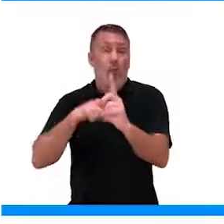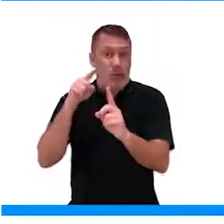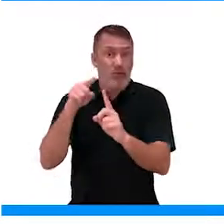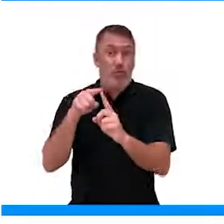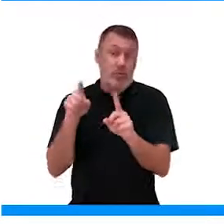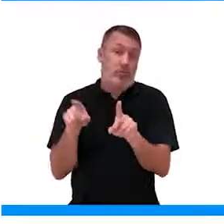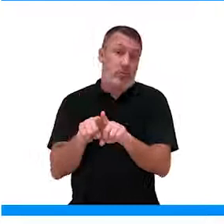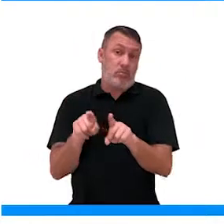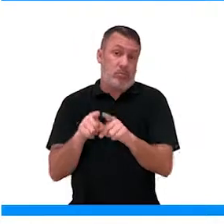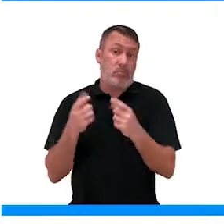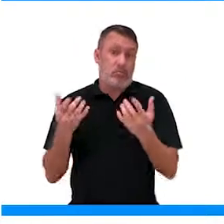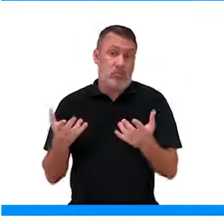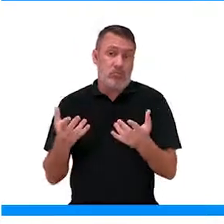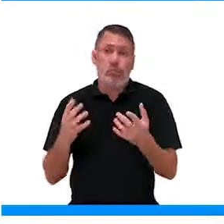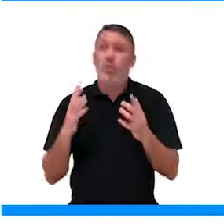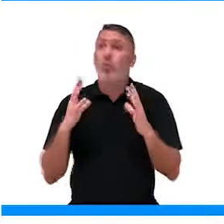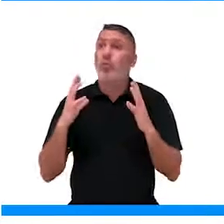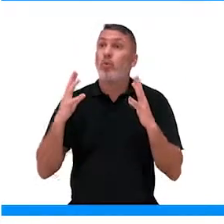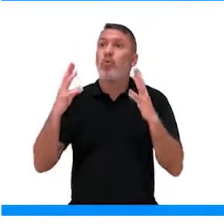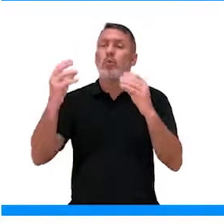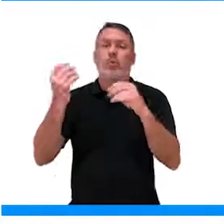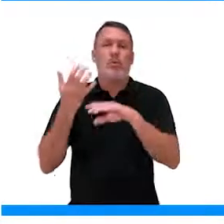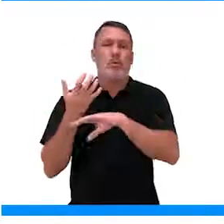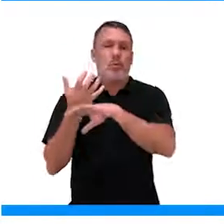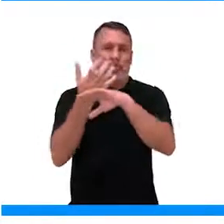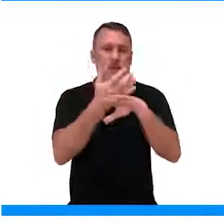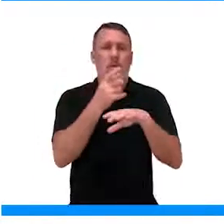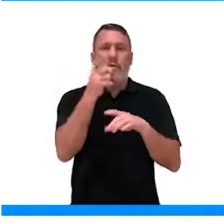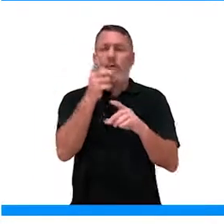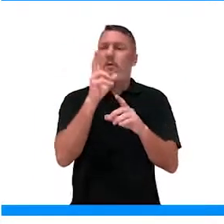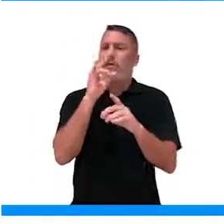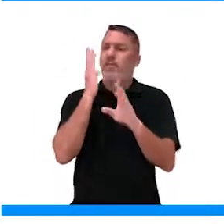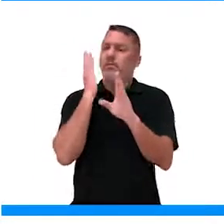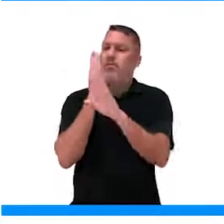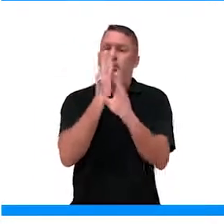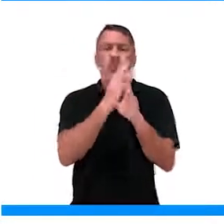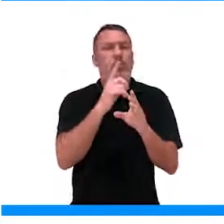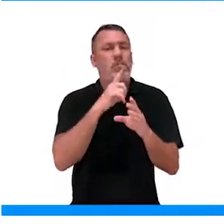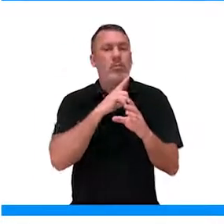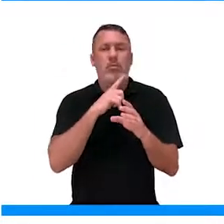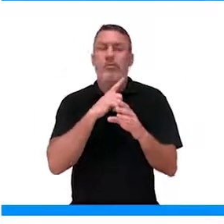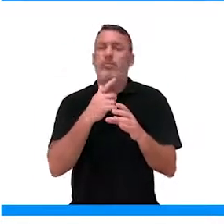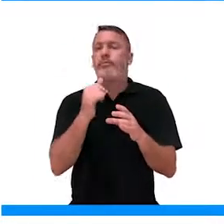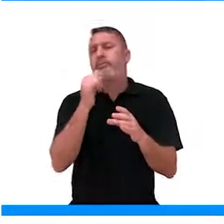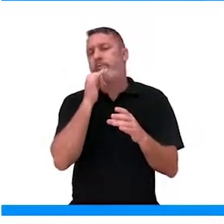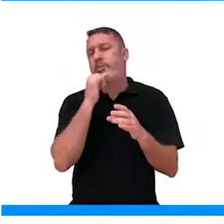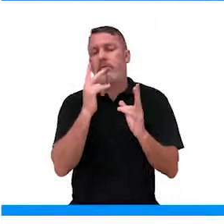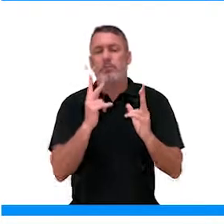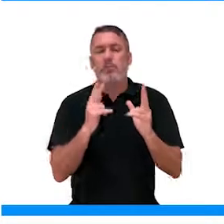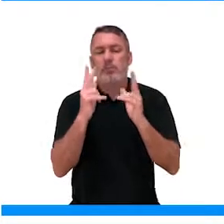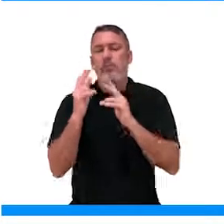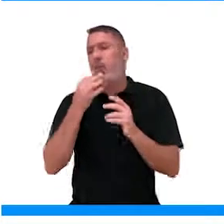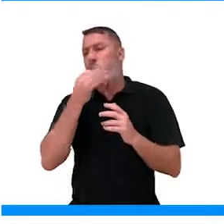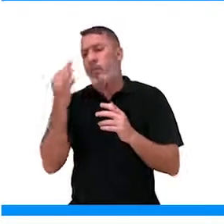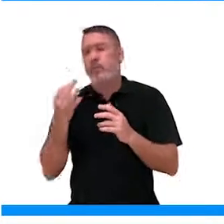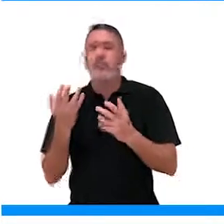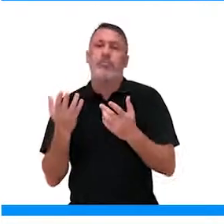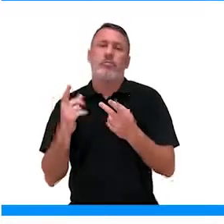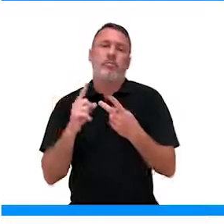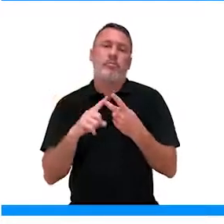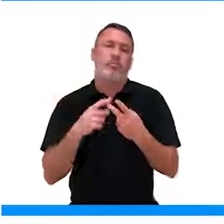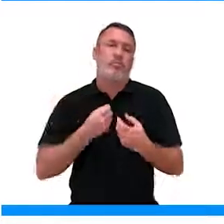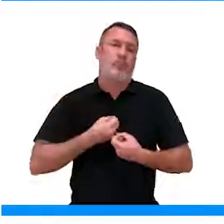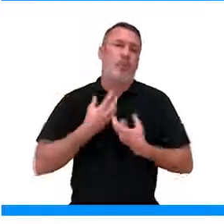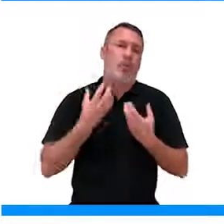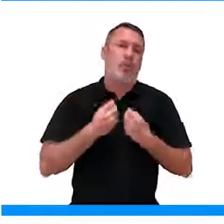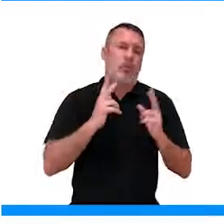questões objetivas. Todas as disciplinas você vai encontrar gênero textual. Pode ser um fragmento de um artigo de opinião,